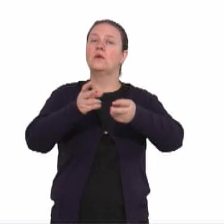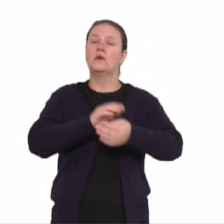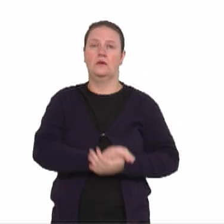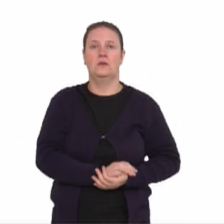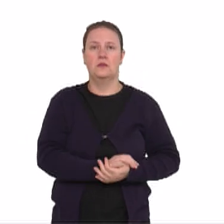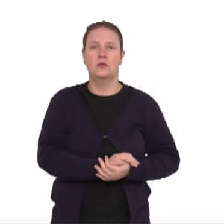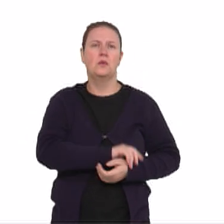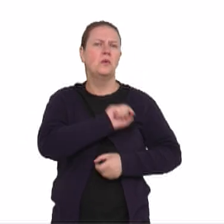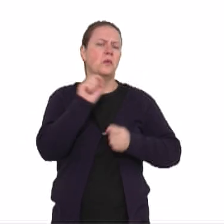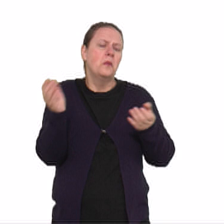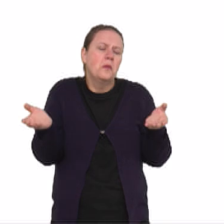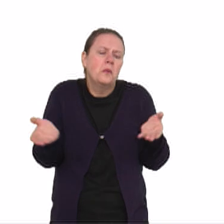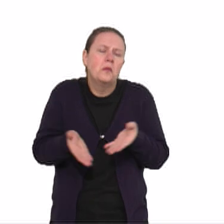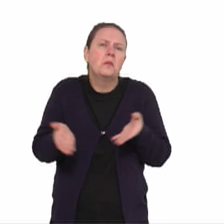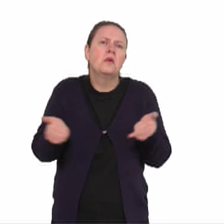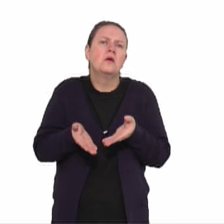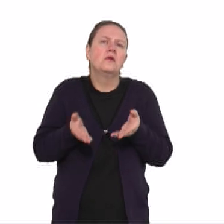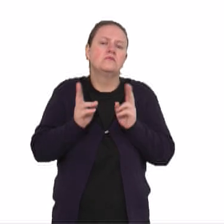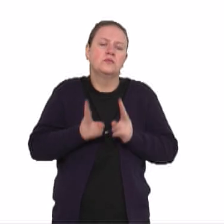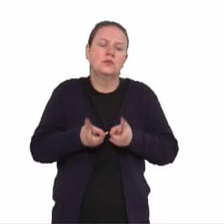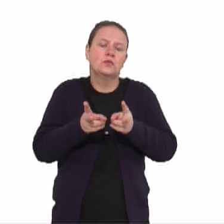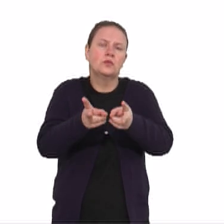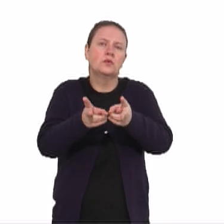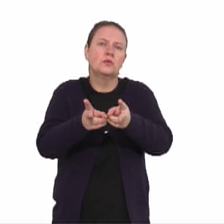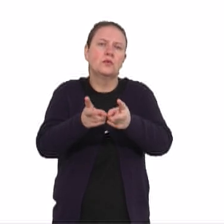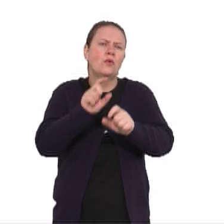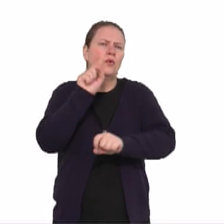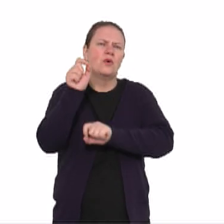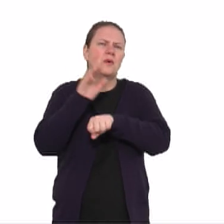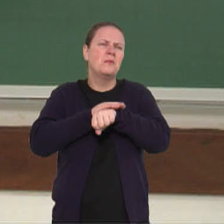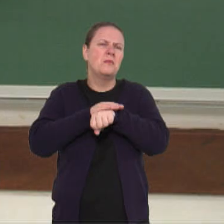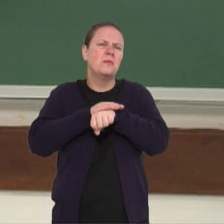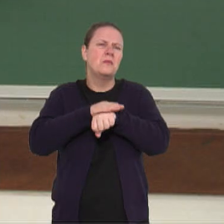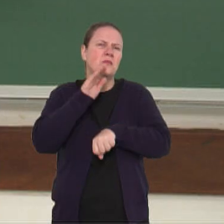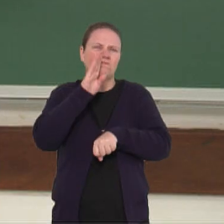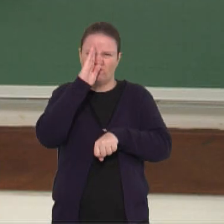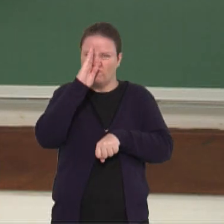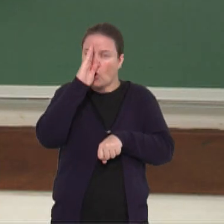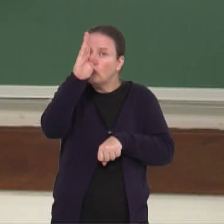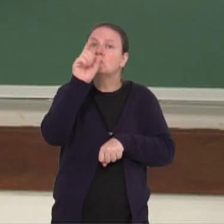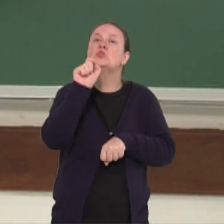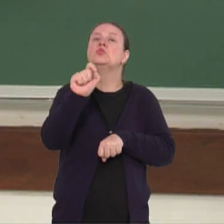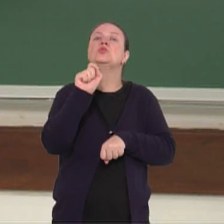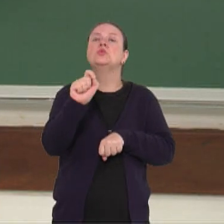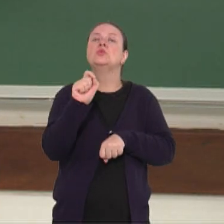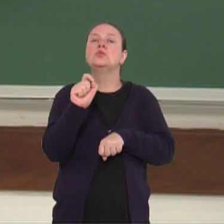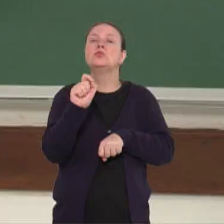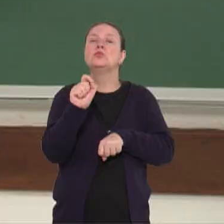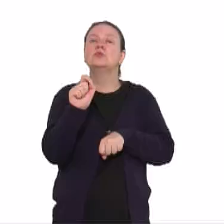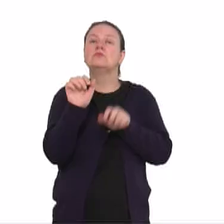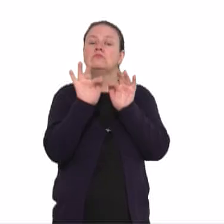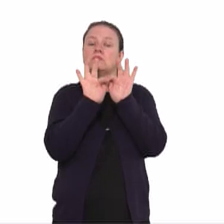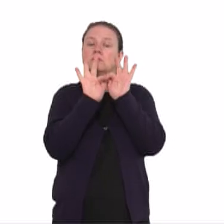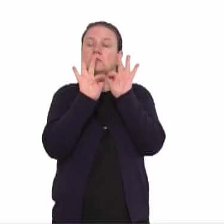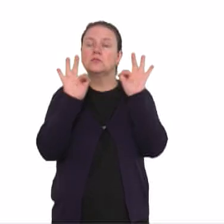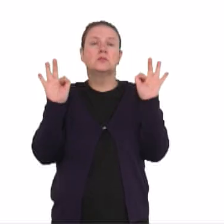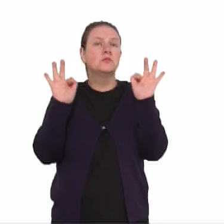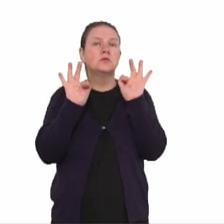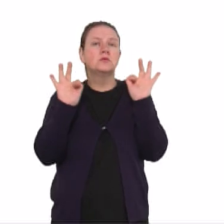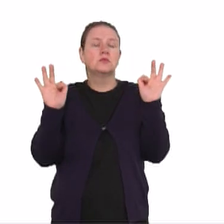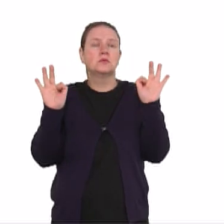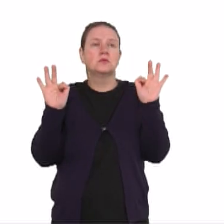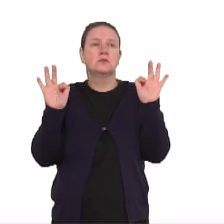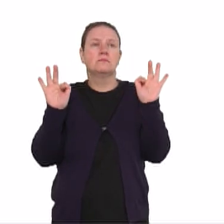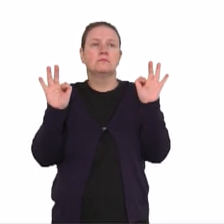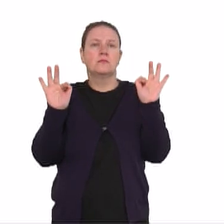Letter D, presente contínuo. Mas o que predomina na fala? A gente tem aqui, ó. My favorite vegetable is